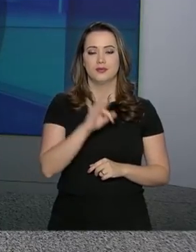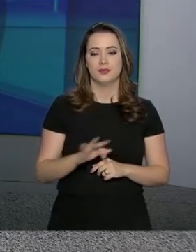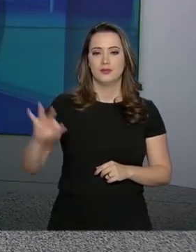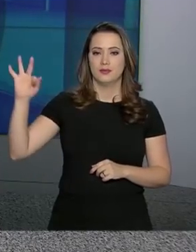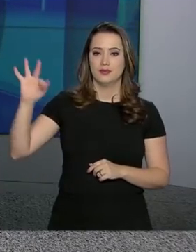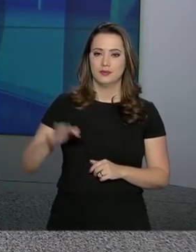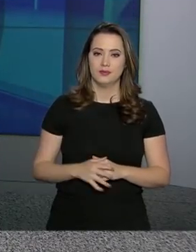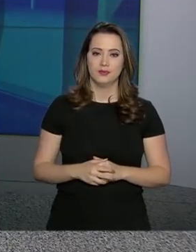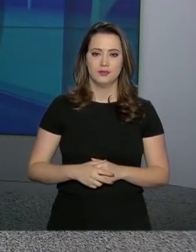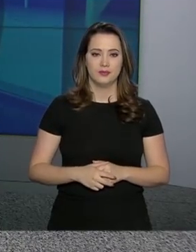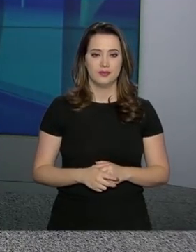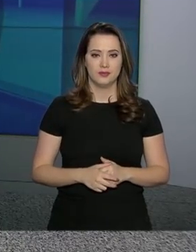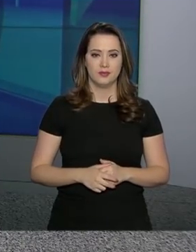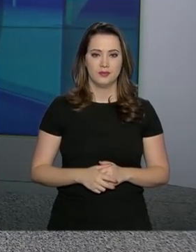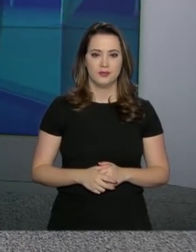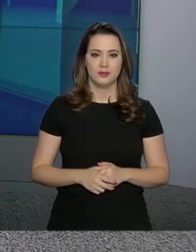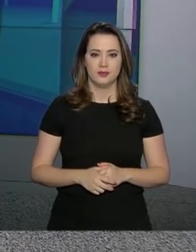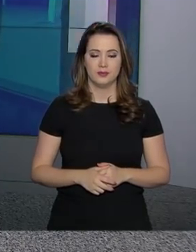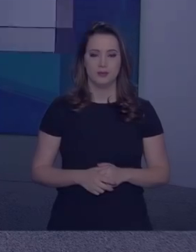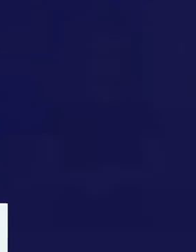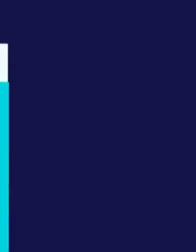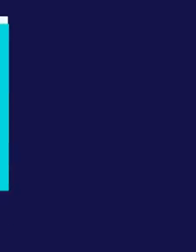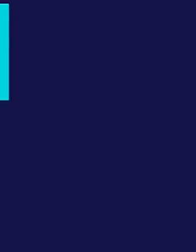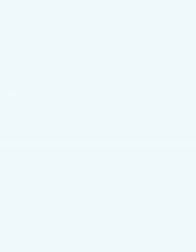NBR, a TV do governo federal.